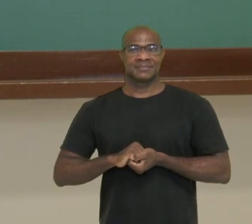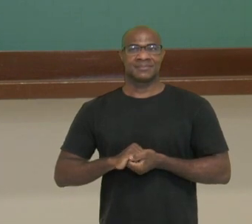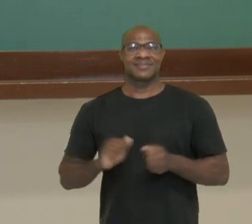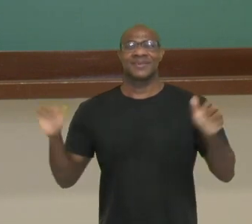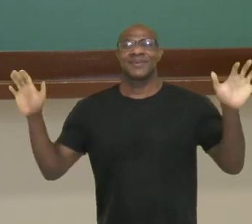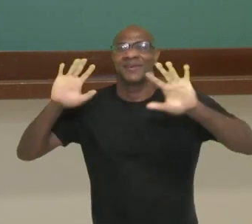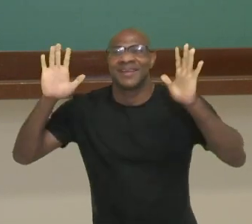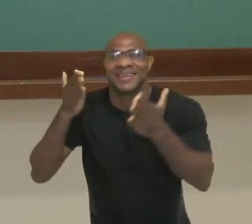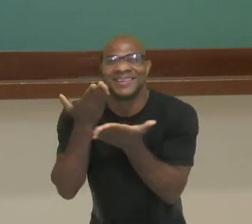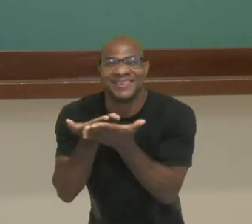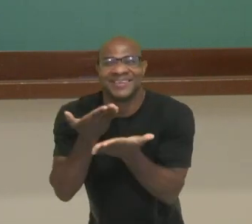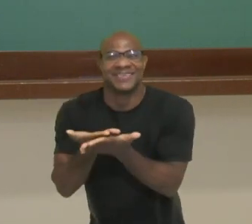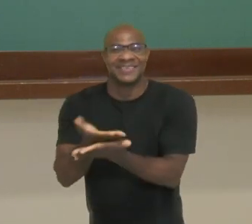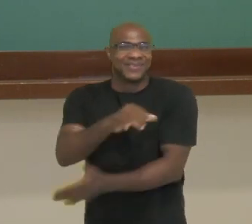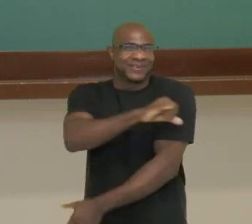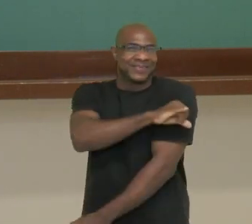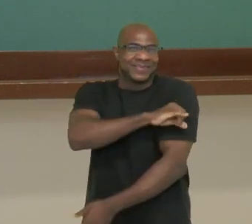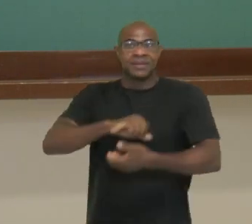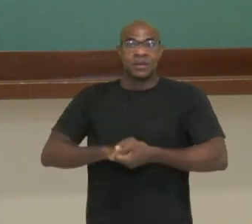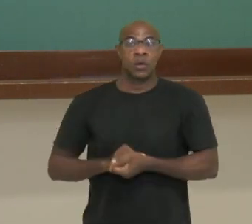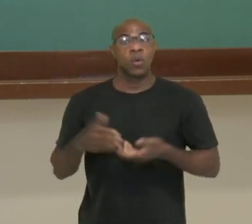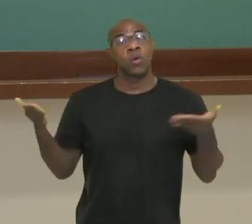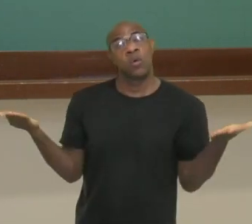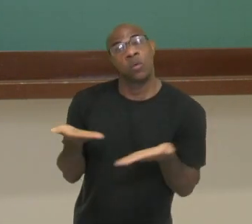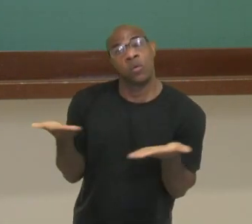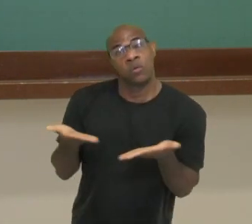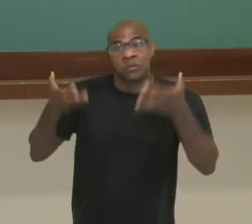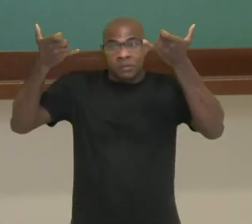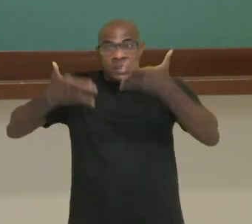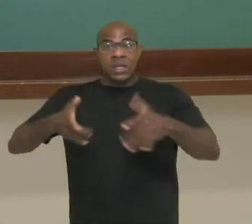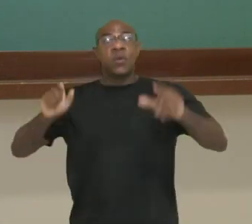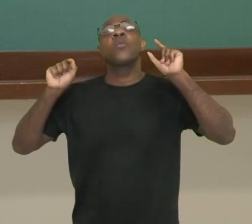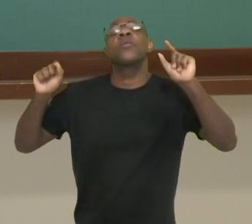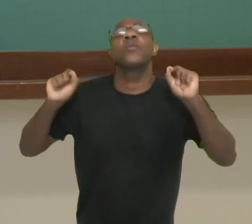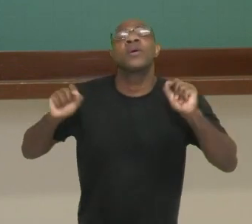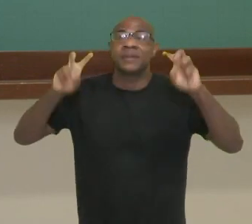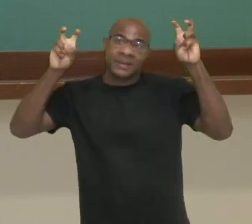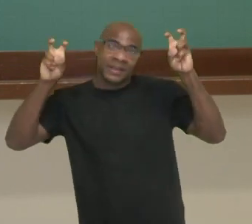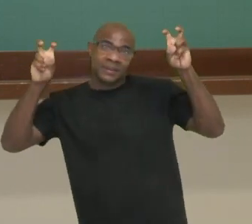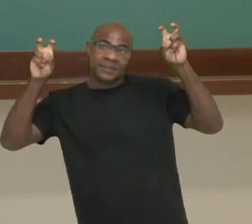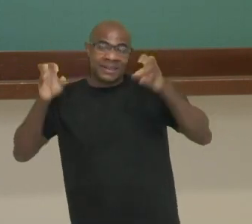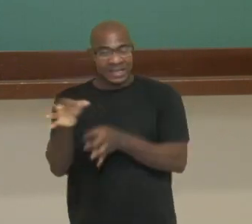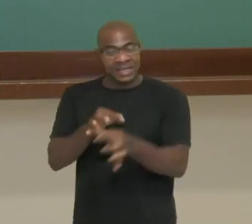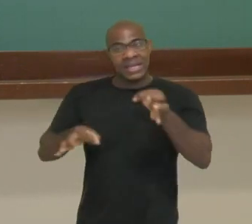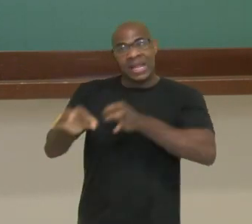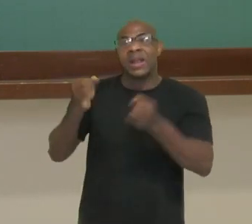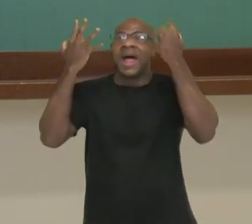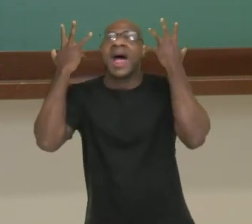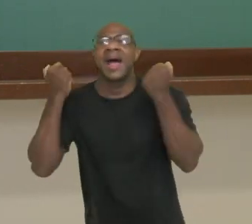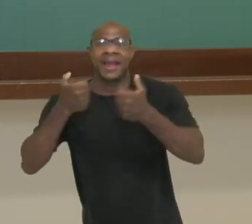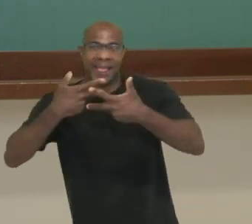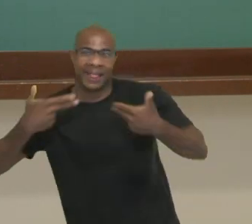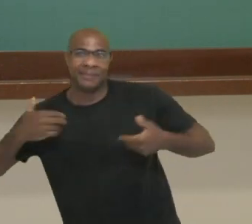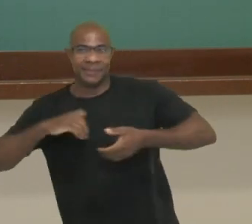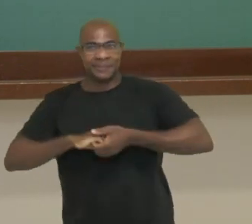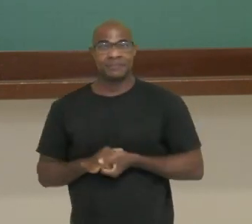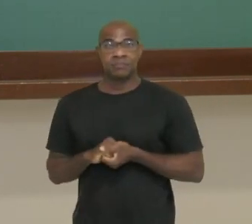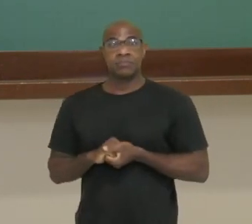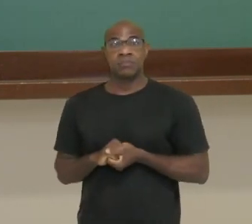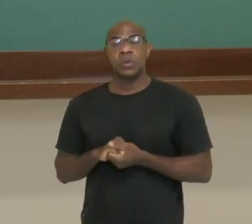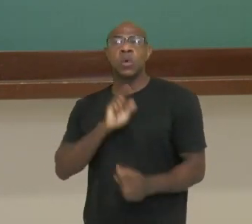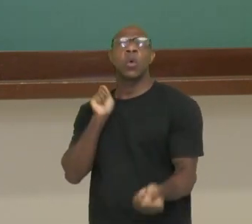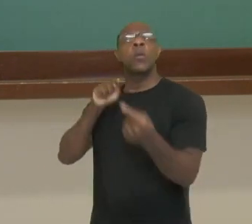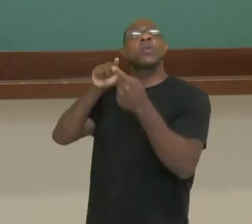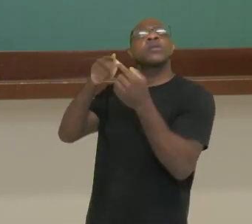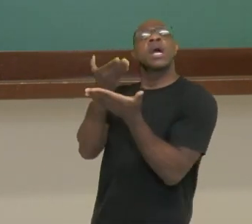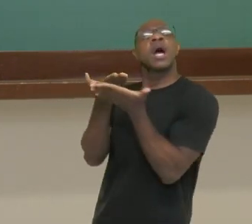Olá, estudantes do nono ano! Na aula de hoje, vamos falar sobre célula animal. Nossos